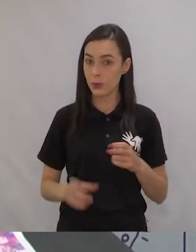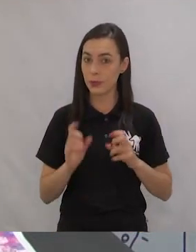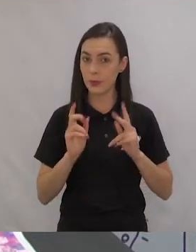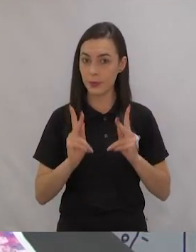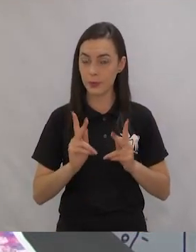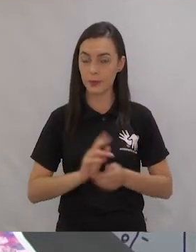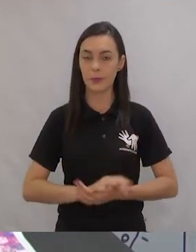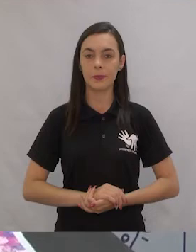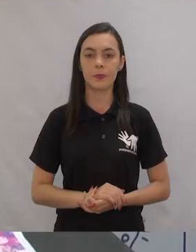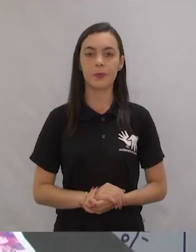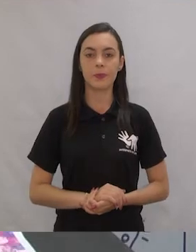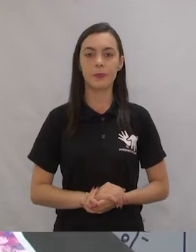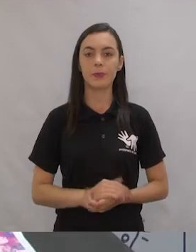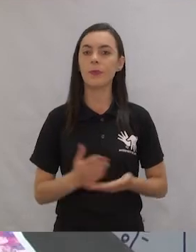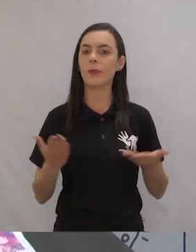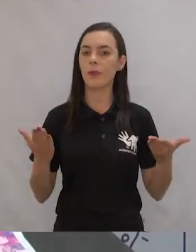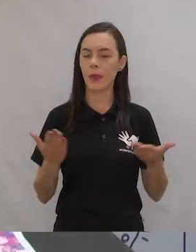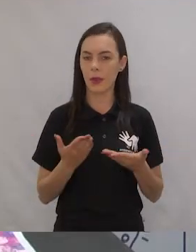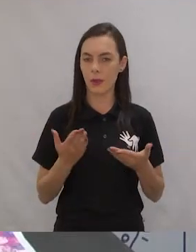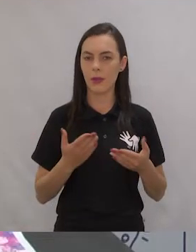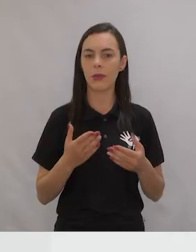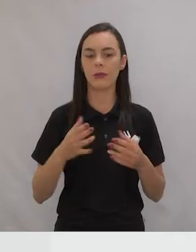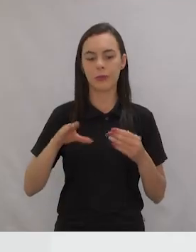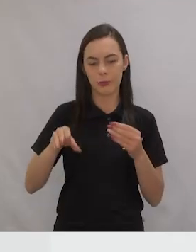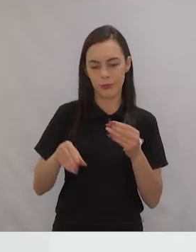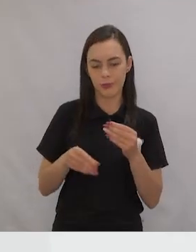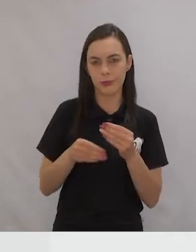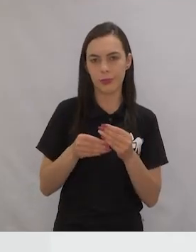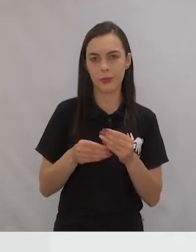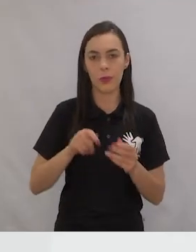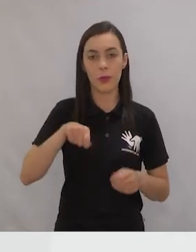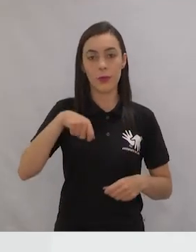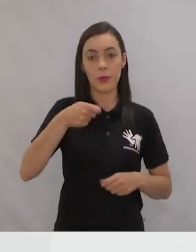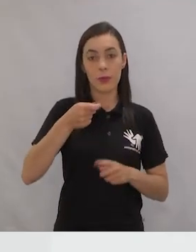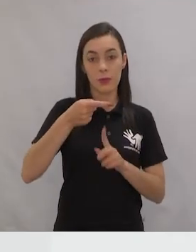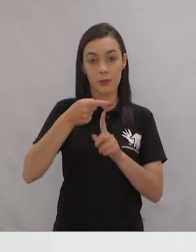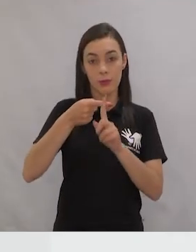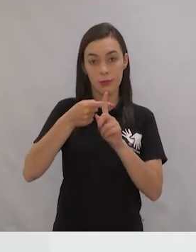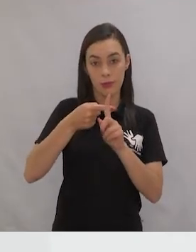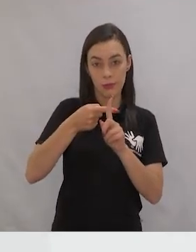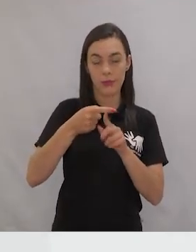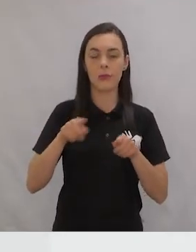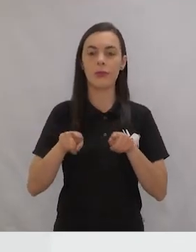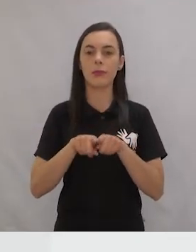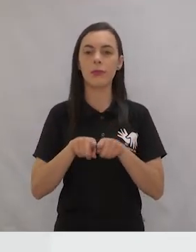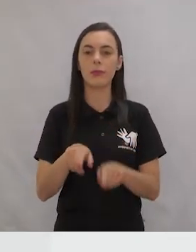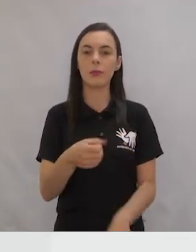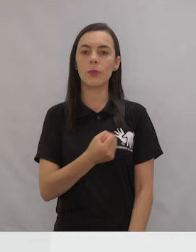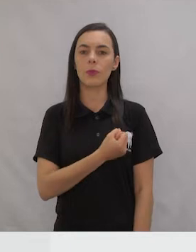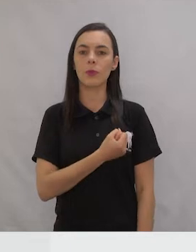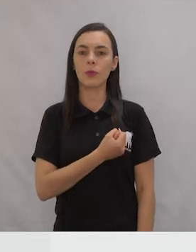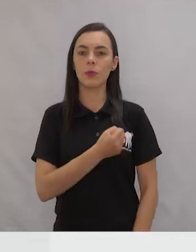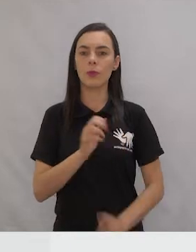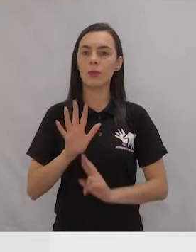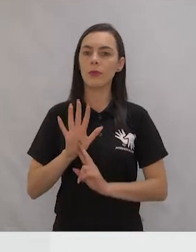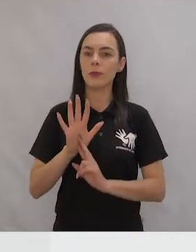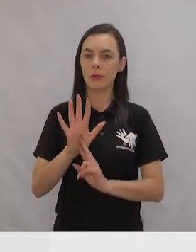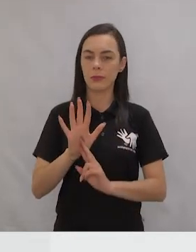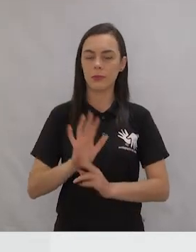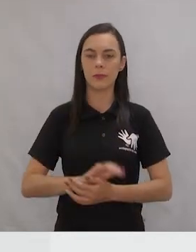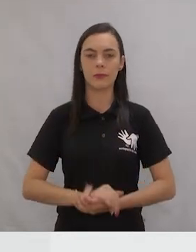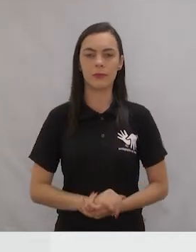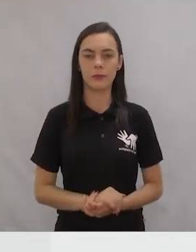certo? Então, vamos adicionar também. Sinal de mais. E o número que